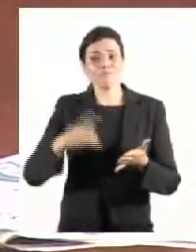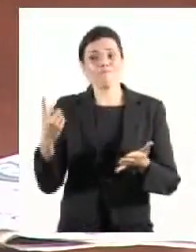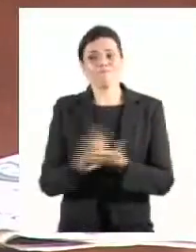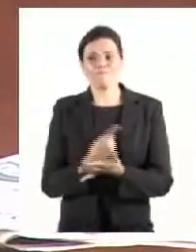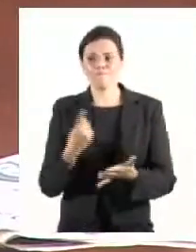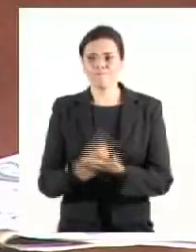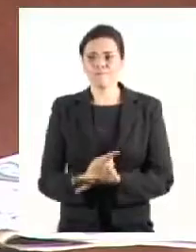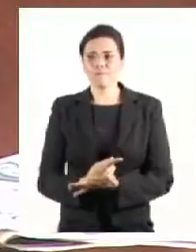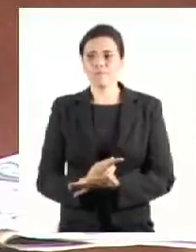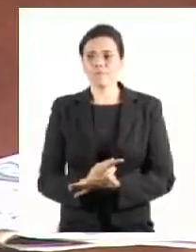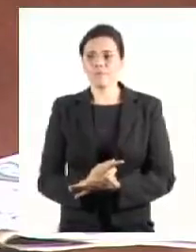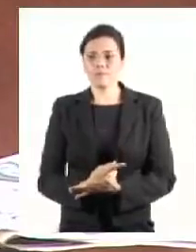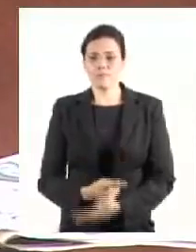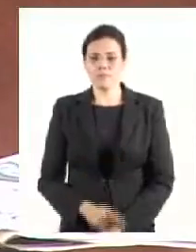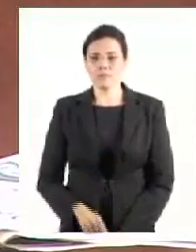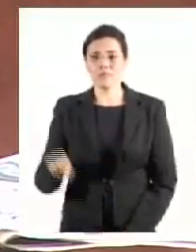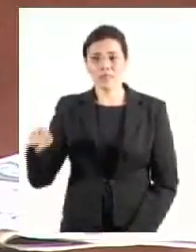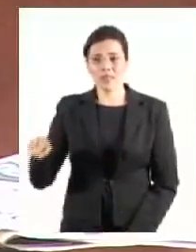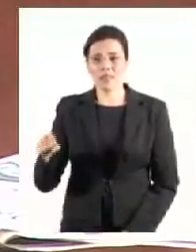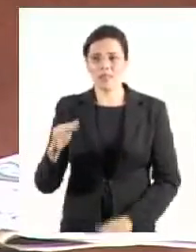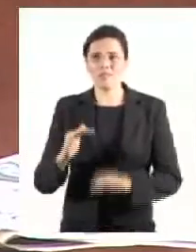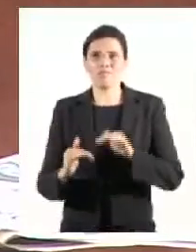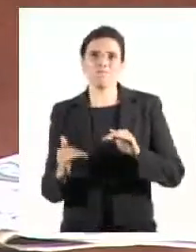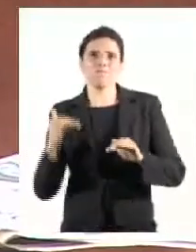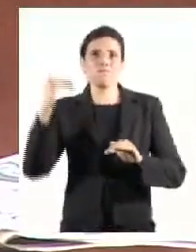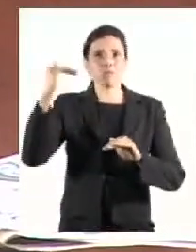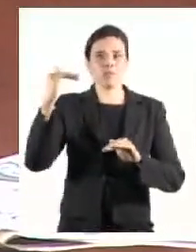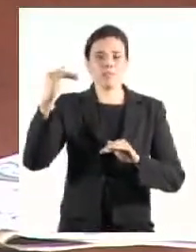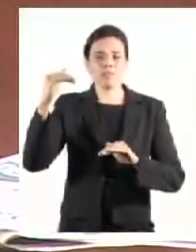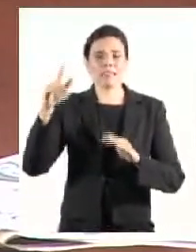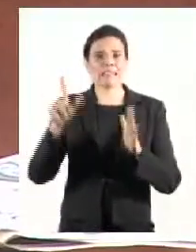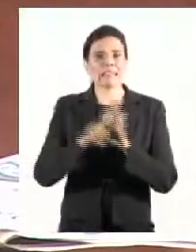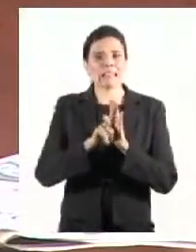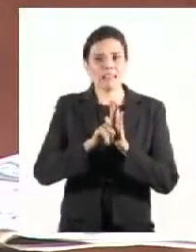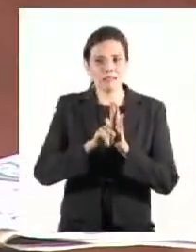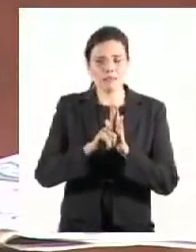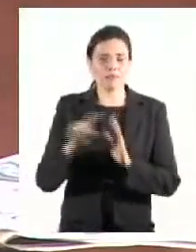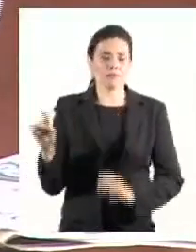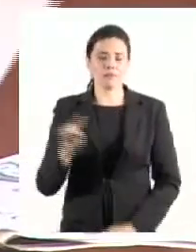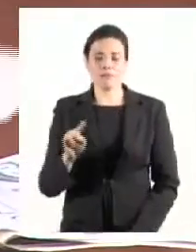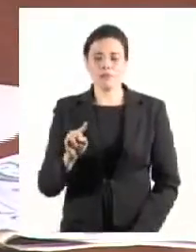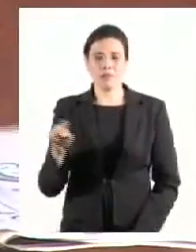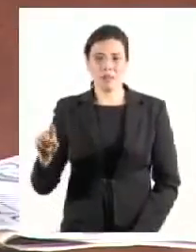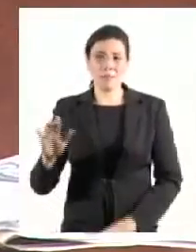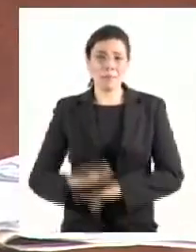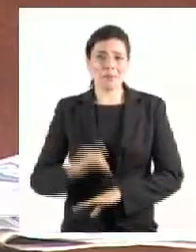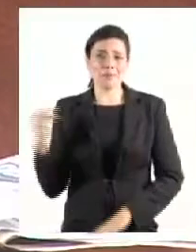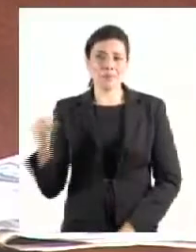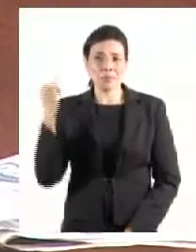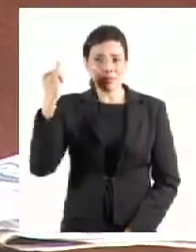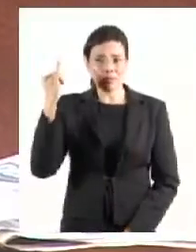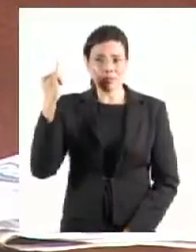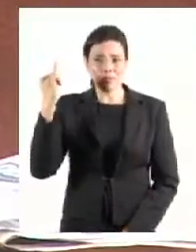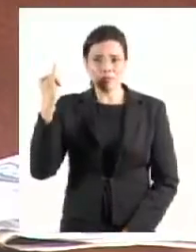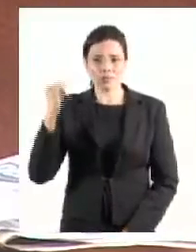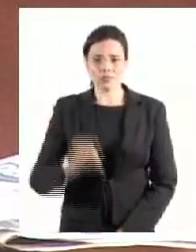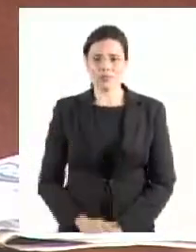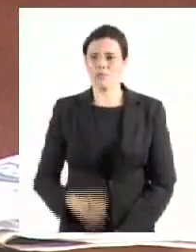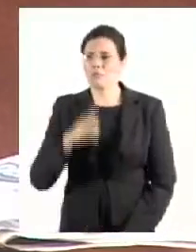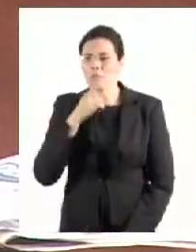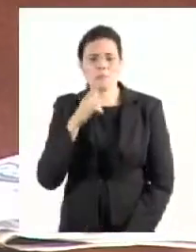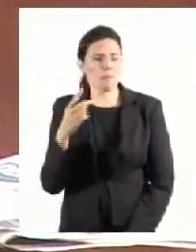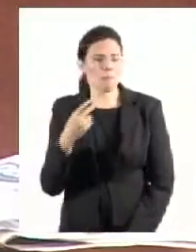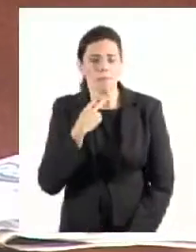pode se achar acima da lei e passar por cima dos deputados dessa casa. Não pode, não pode e